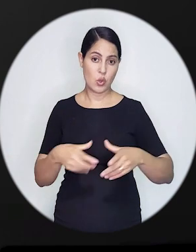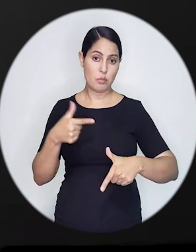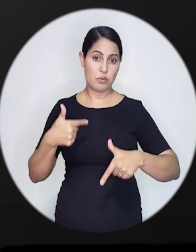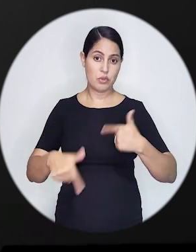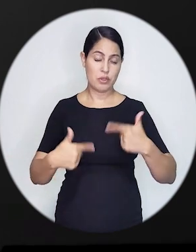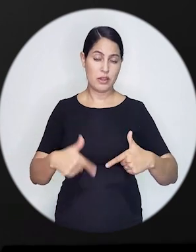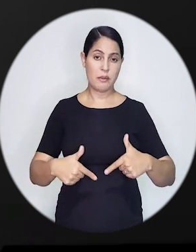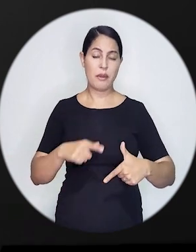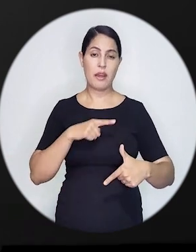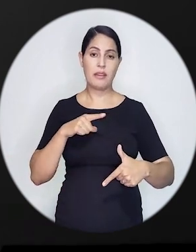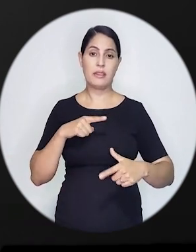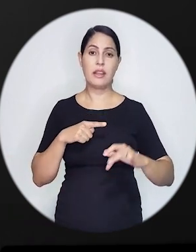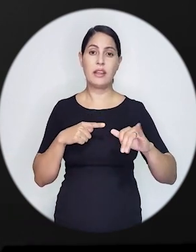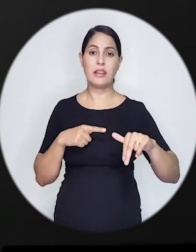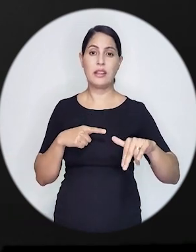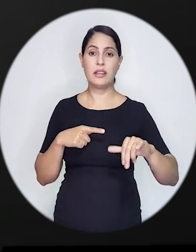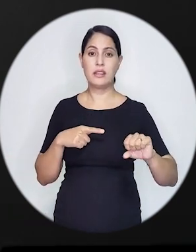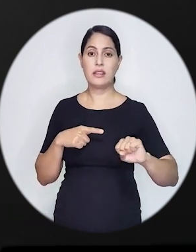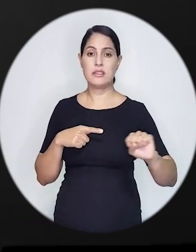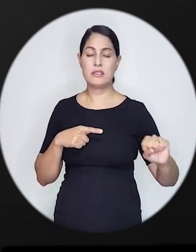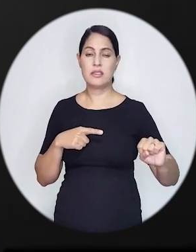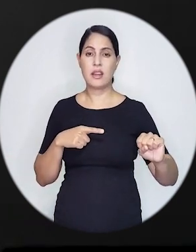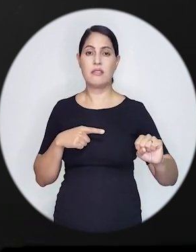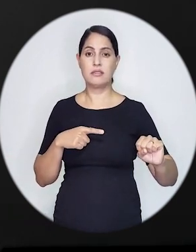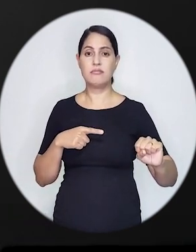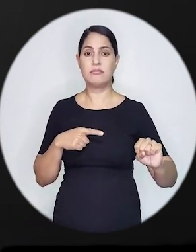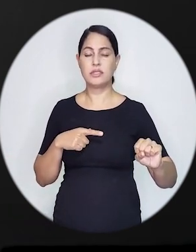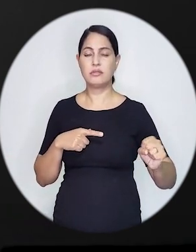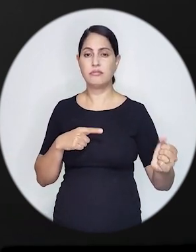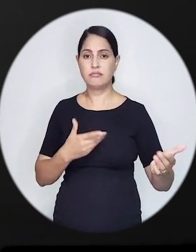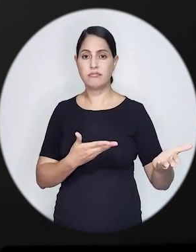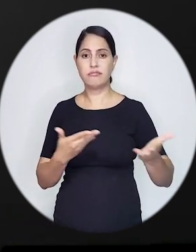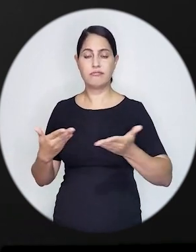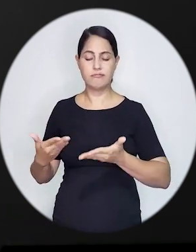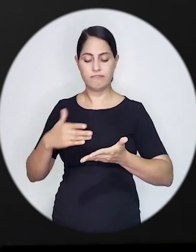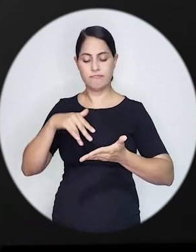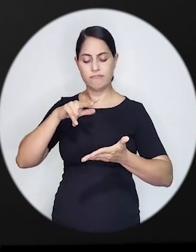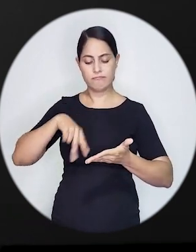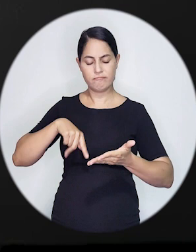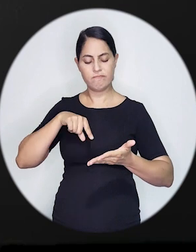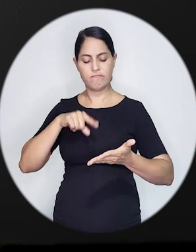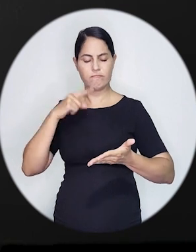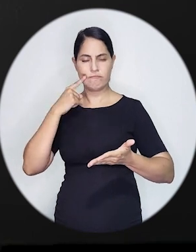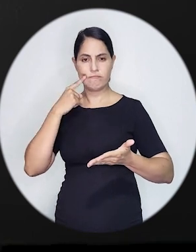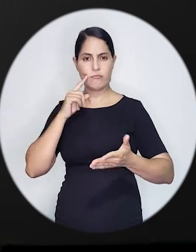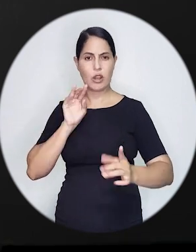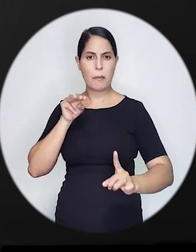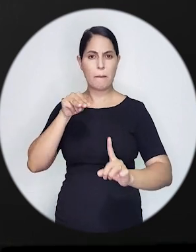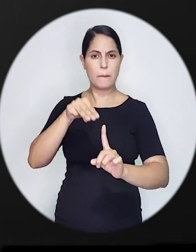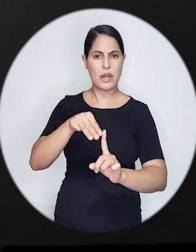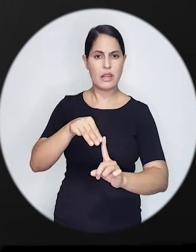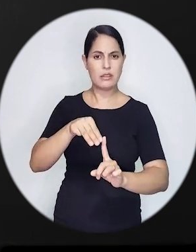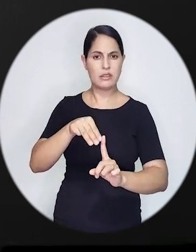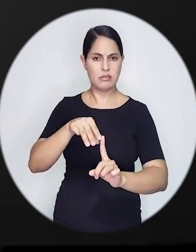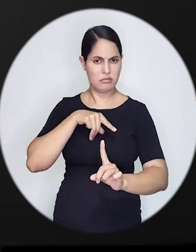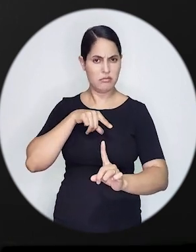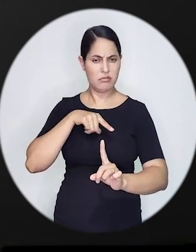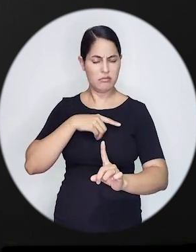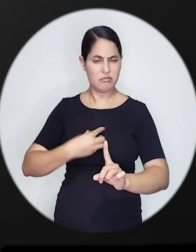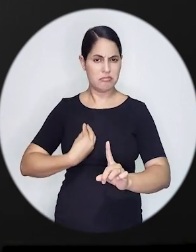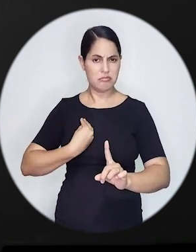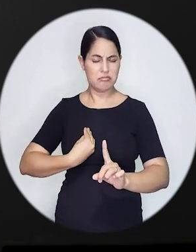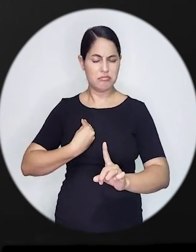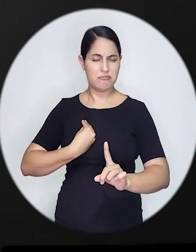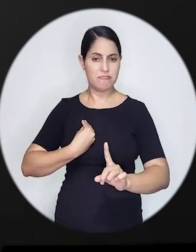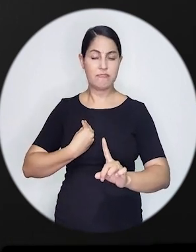trabalho recebia, mensalmente os números do INSS e acompanhava se estava ou não alcançando